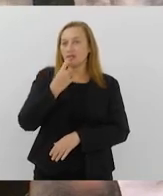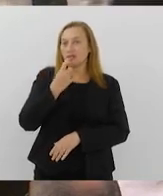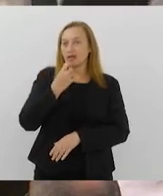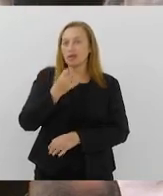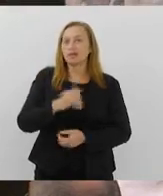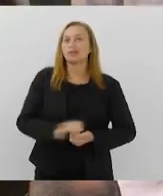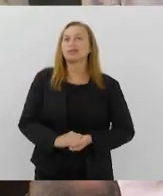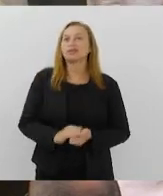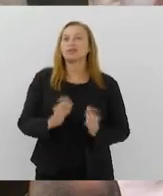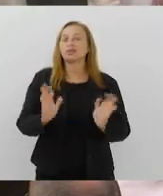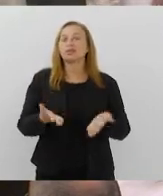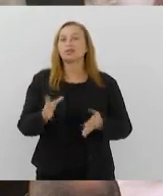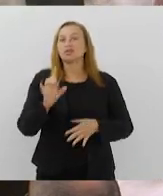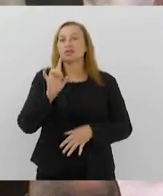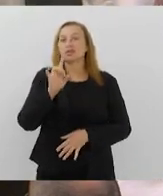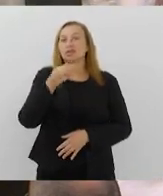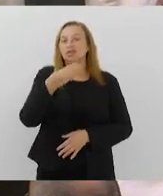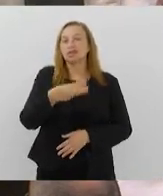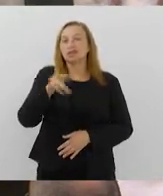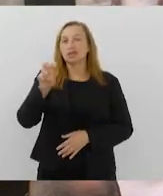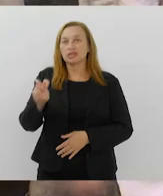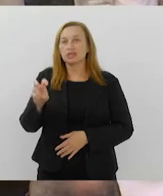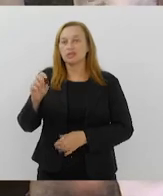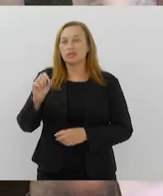Hoje com 35 anos de faixa vermelha.